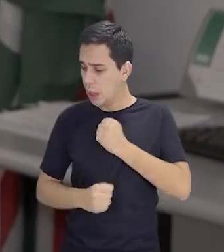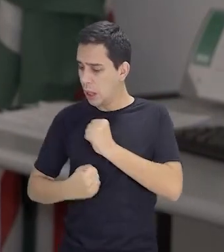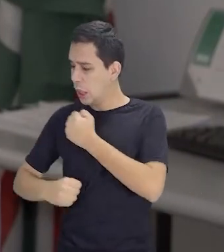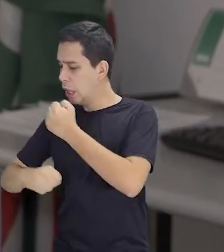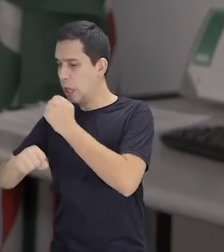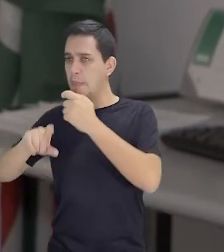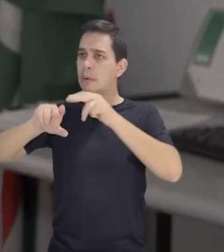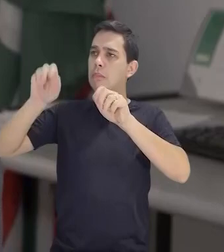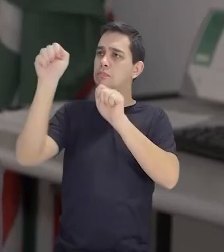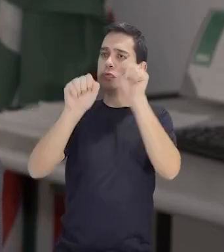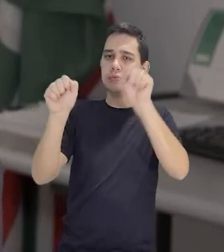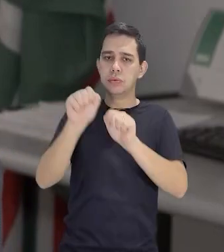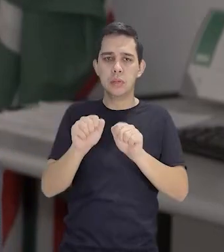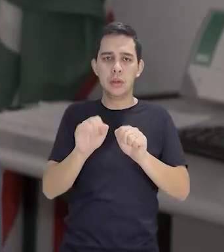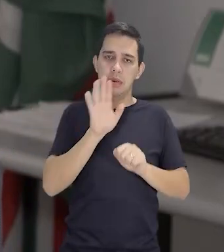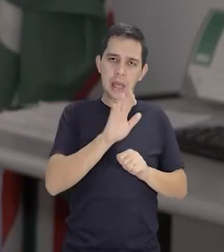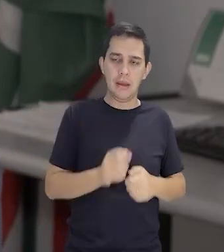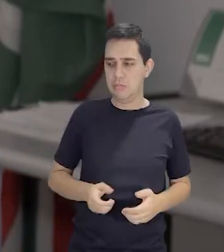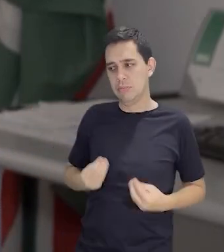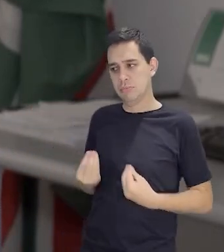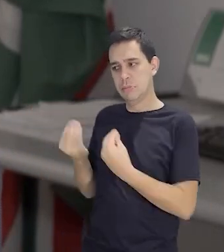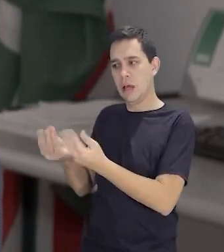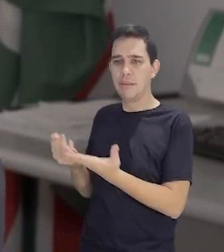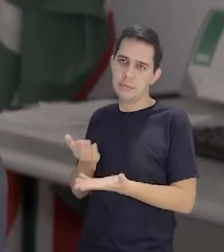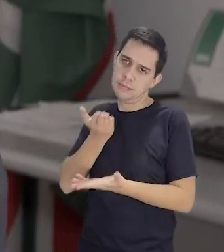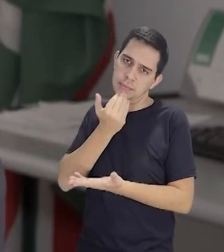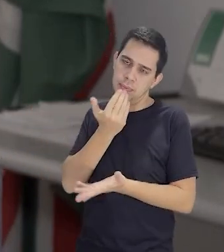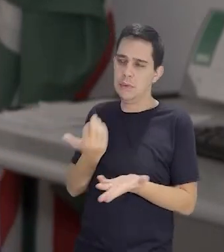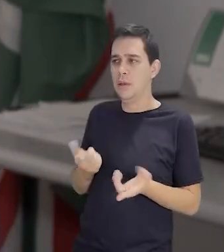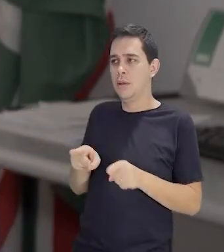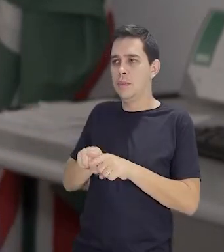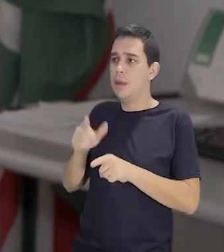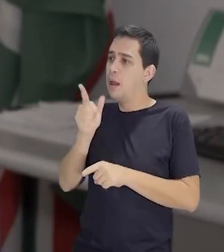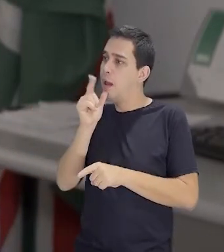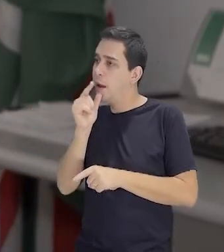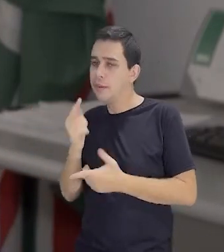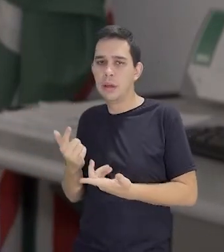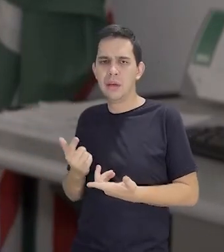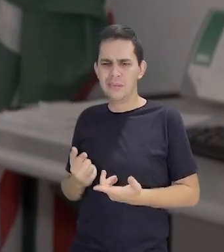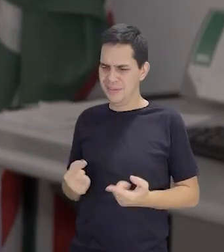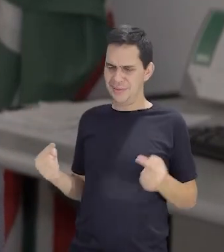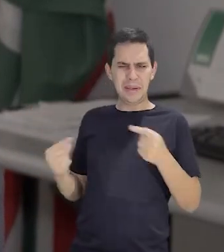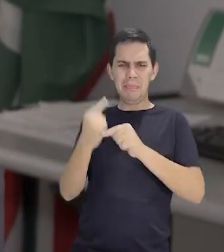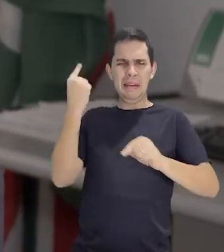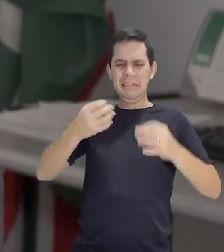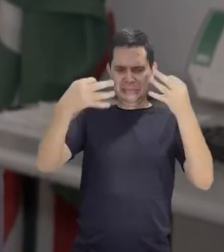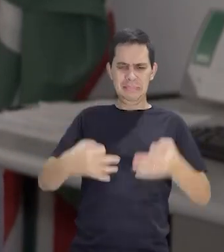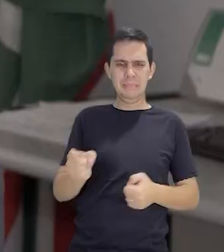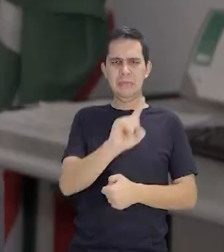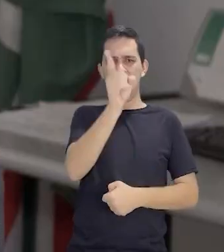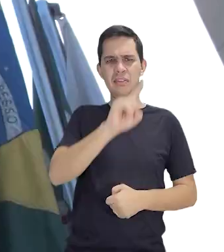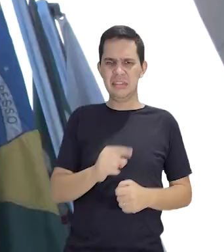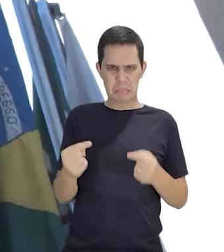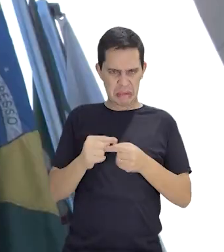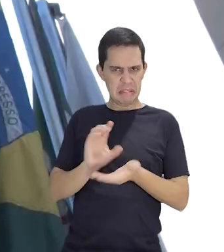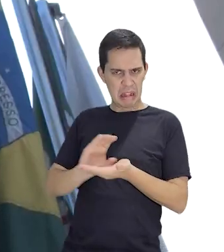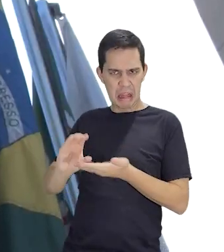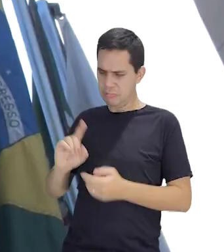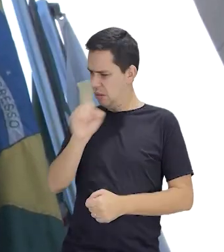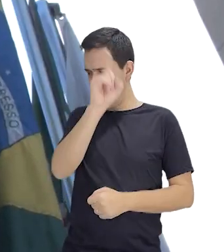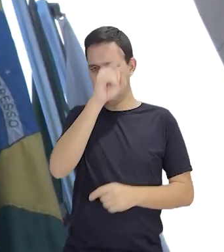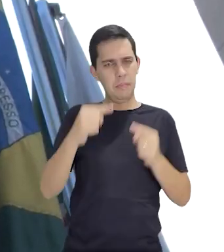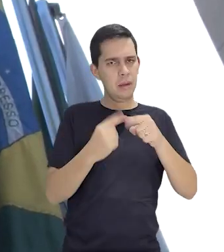Muito embora receba comida e água em moradia, isso nem sequer pela lei do trabalhador doméstico pode ser considerado salário. Uma